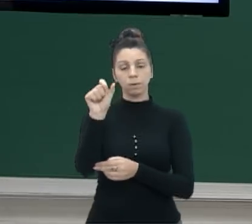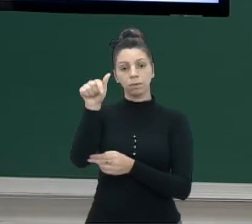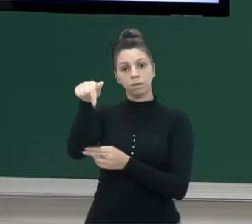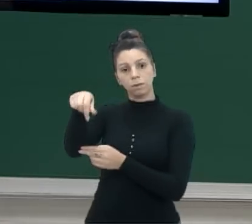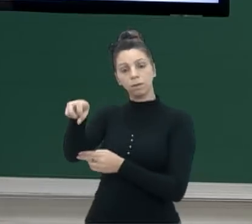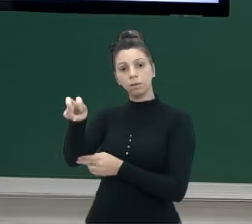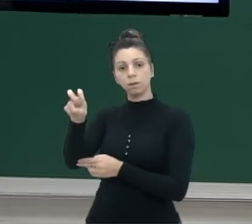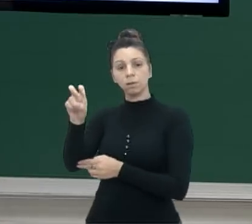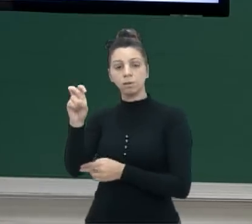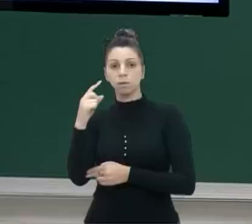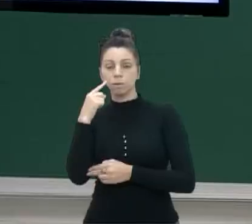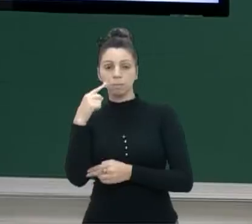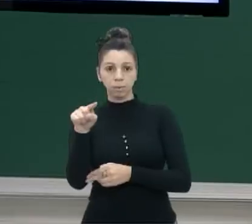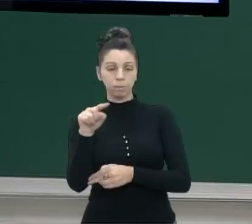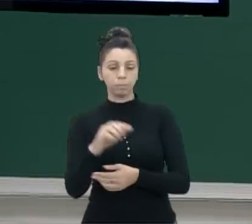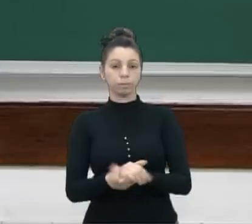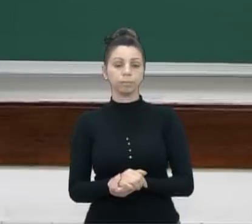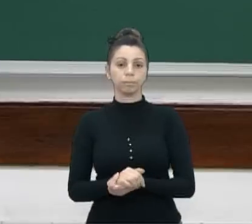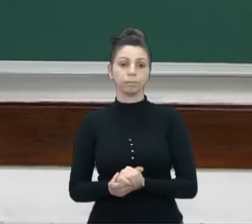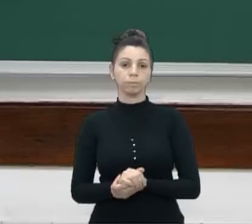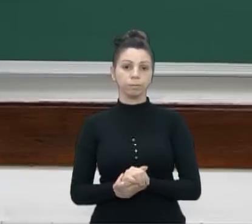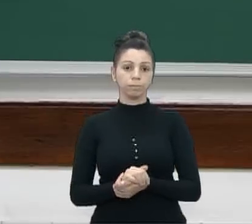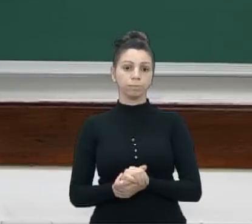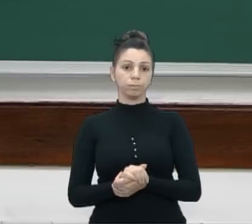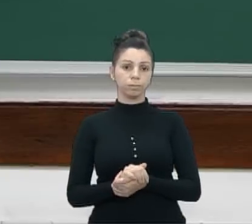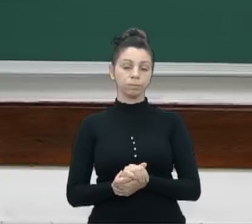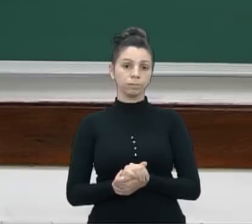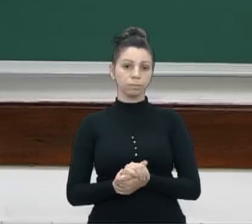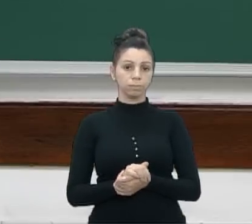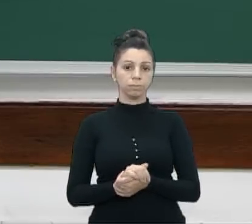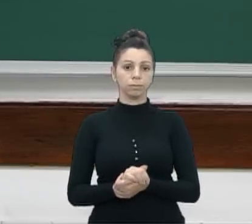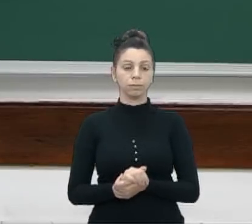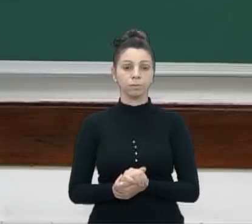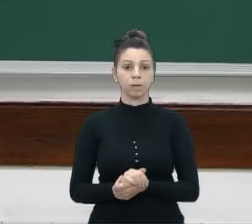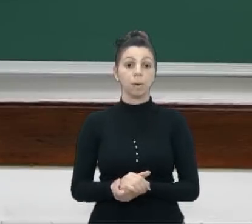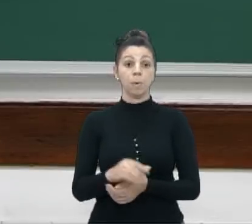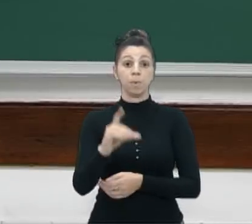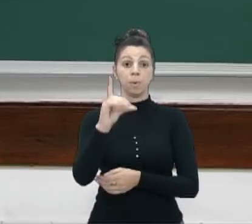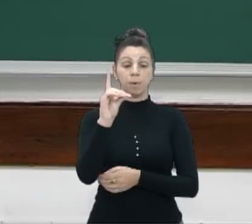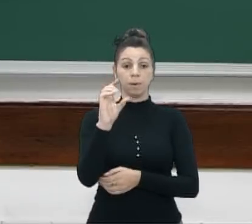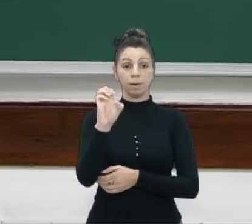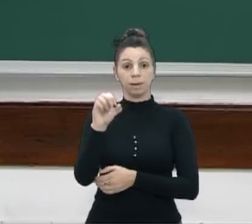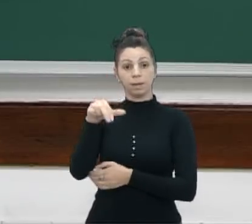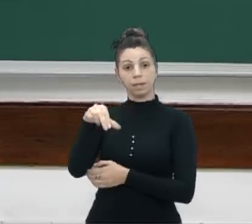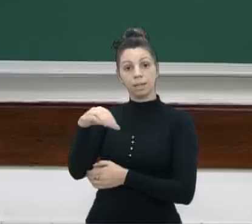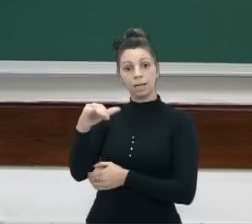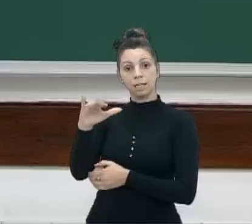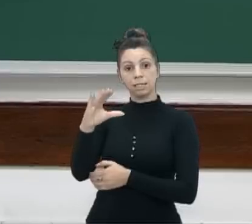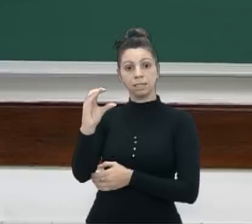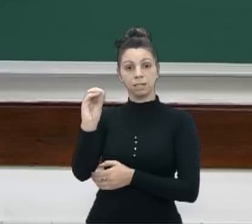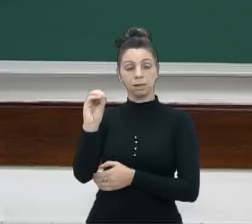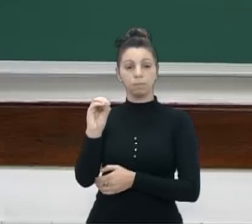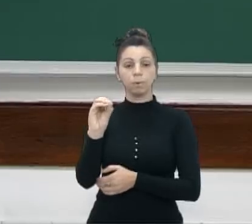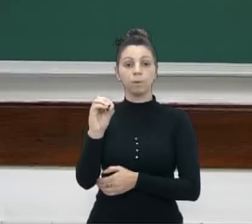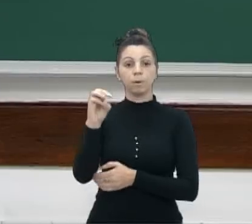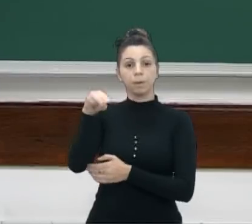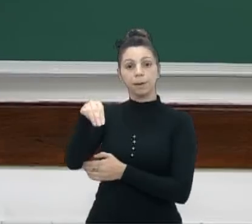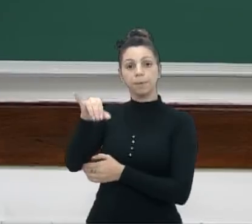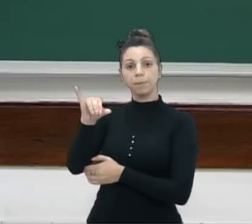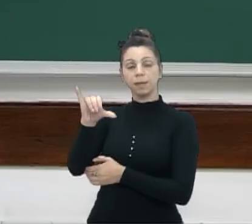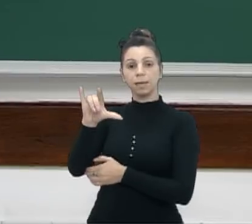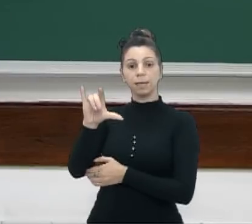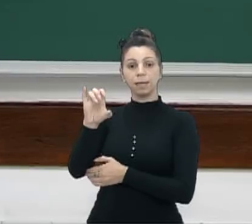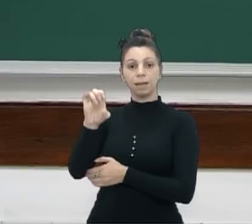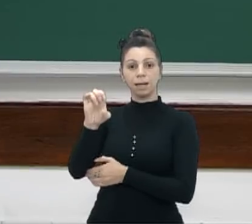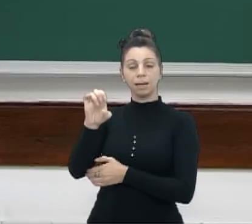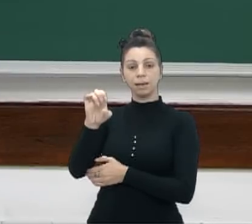1.875 milésimos. Opa, décimo de milésimo, né? Olha lá, décimo,